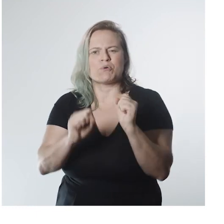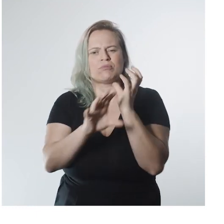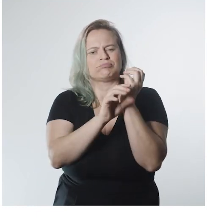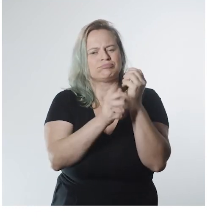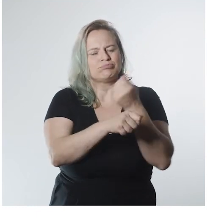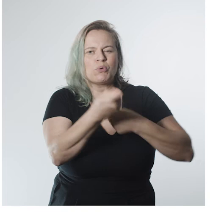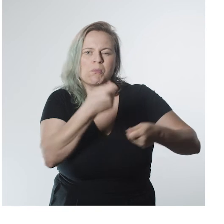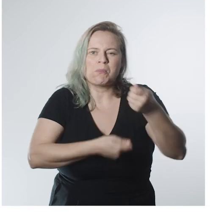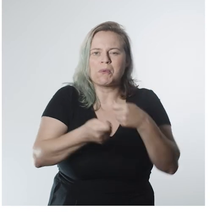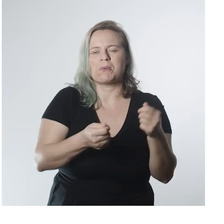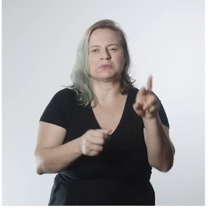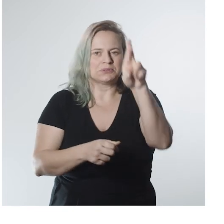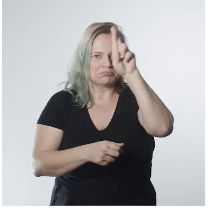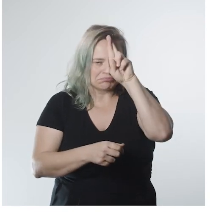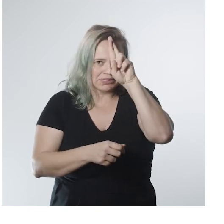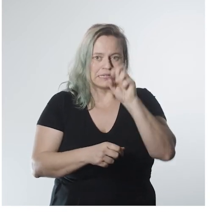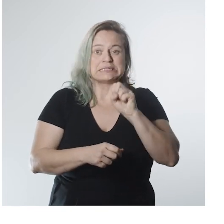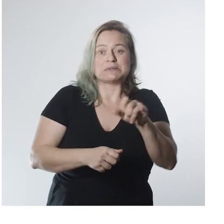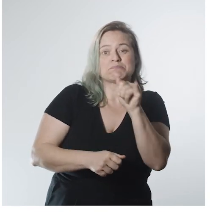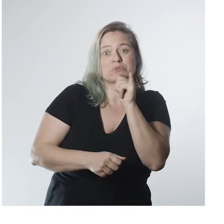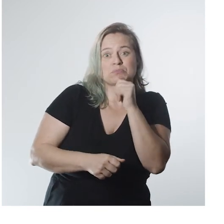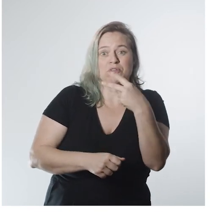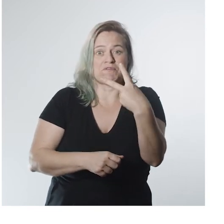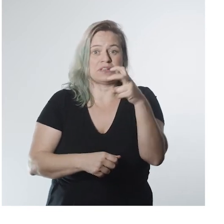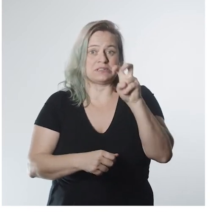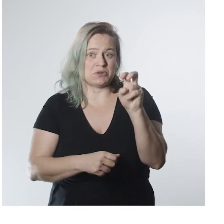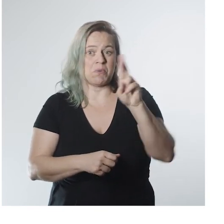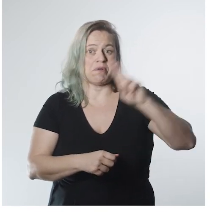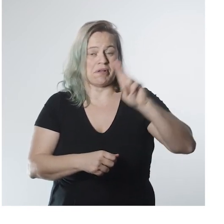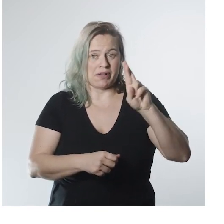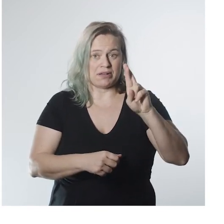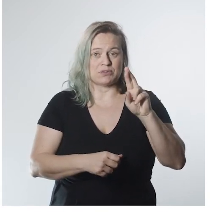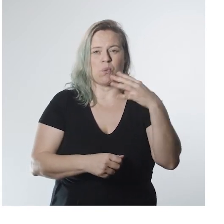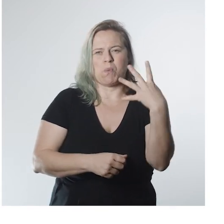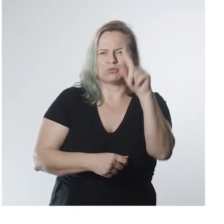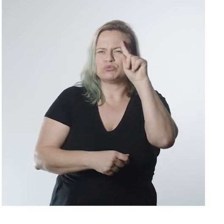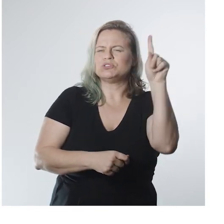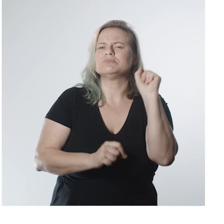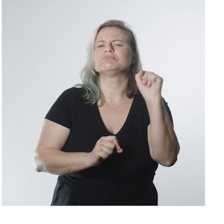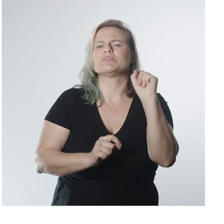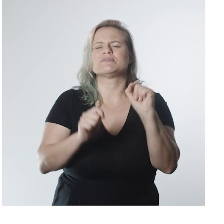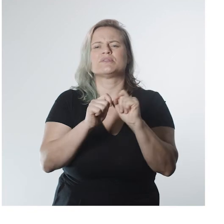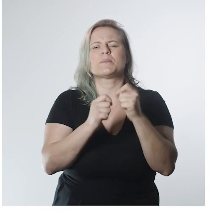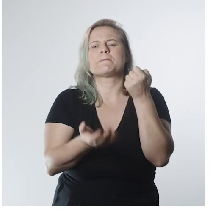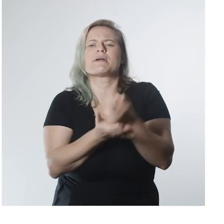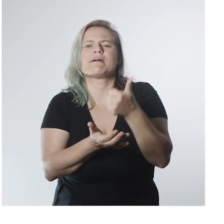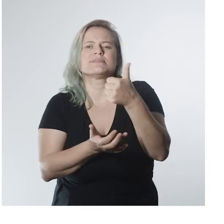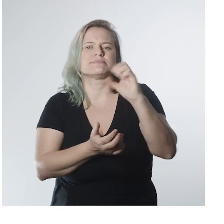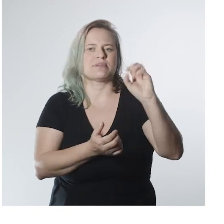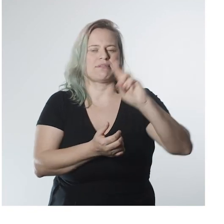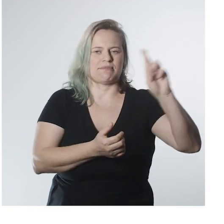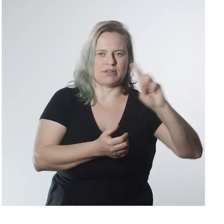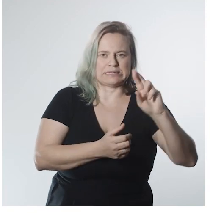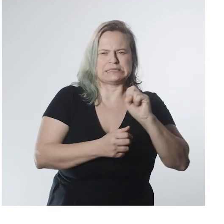mesmo? Se você gastasse R$ 25 por almoço, em 4 dias você gastaria R$ 100. Se você levar 2 horas